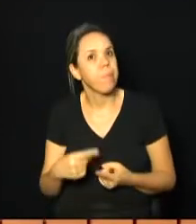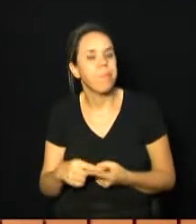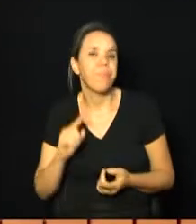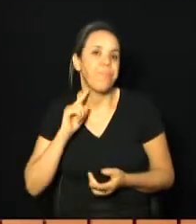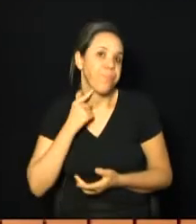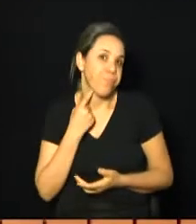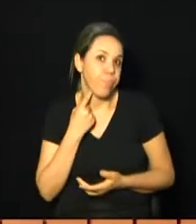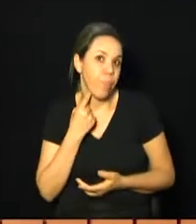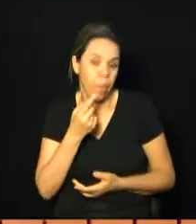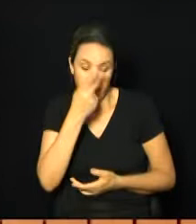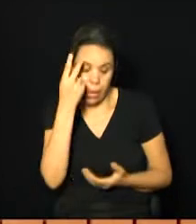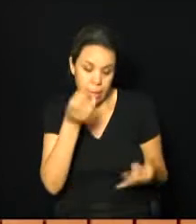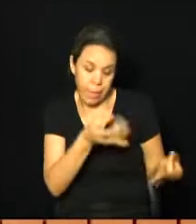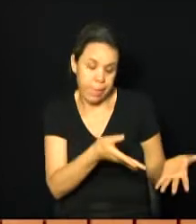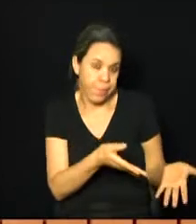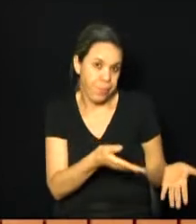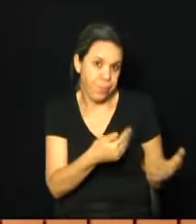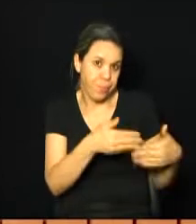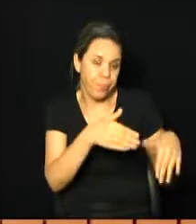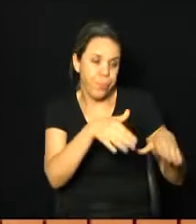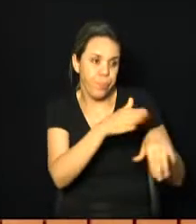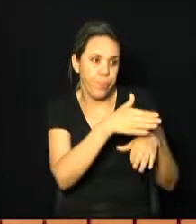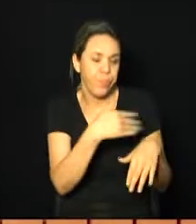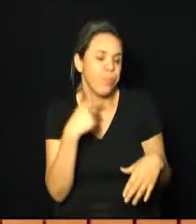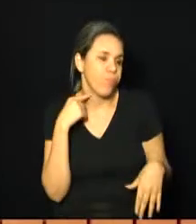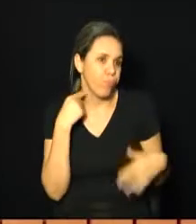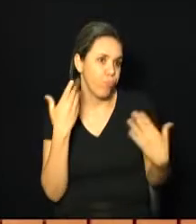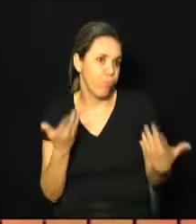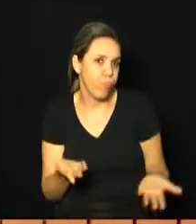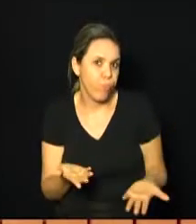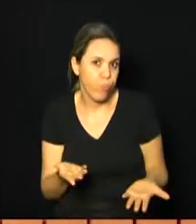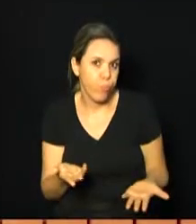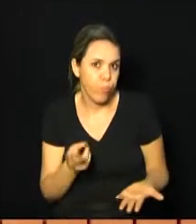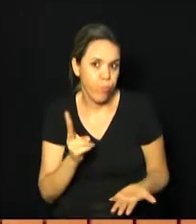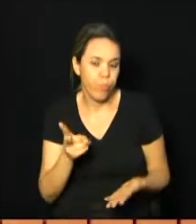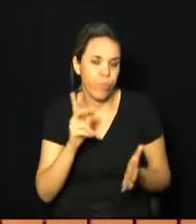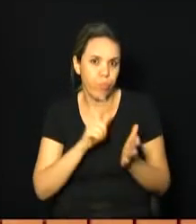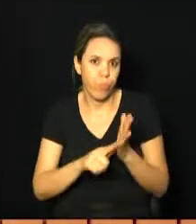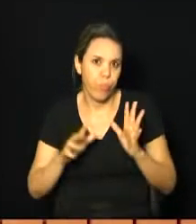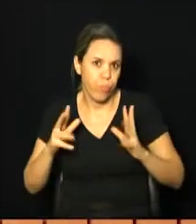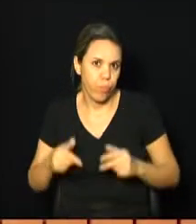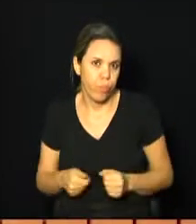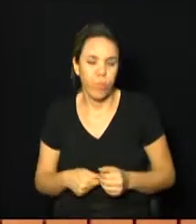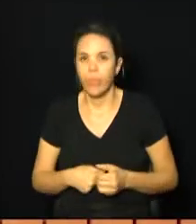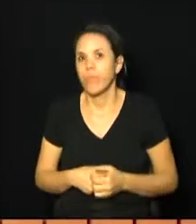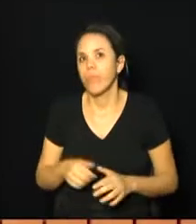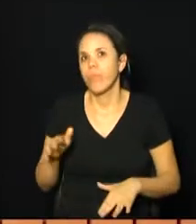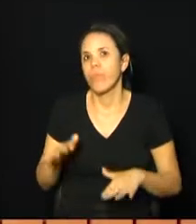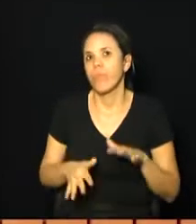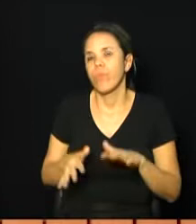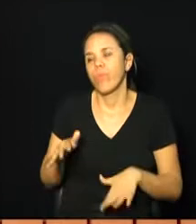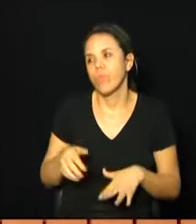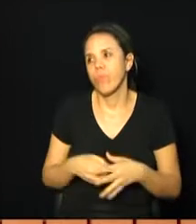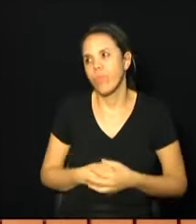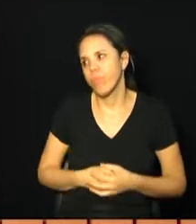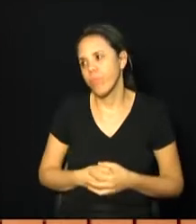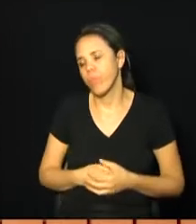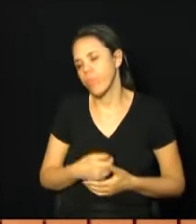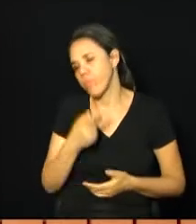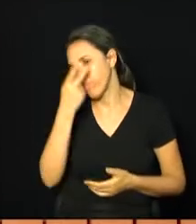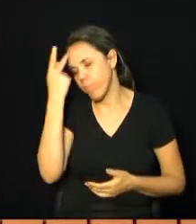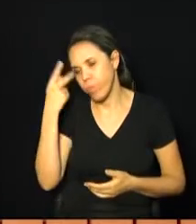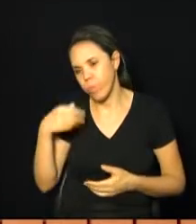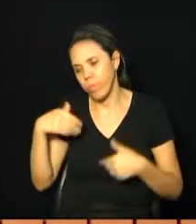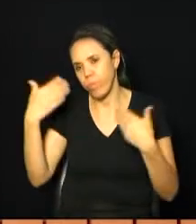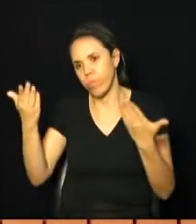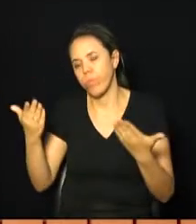sujo, a pessoa vai, joga e já fica sujo. Né? Então, se a gente mantém limpo, e muitas vezes as pessoas que vêm